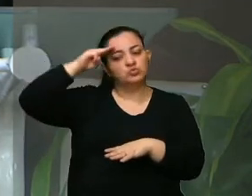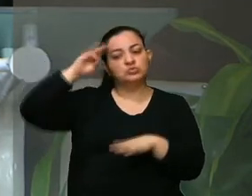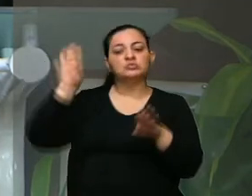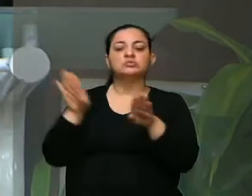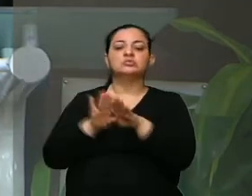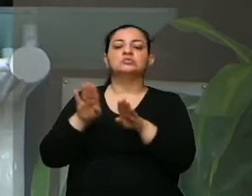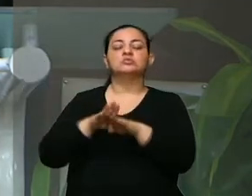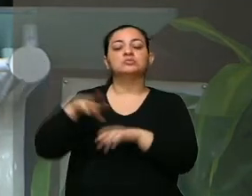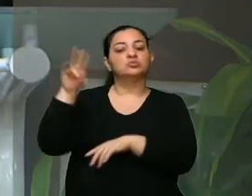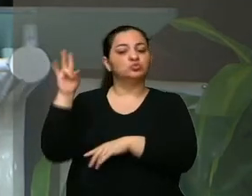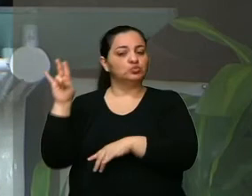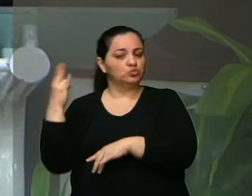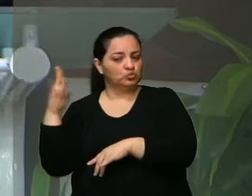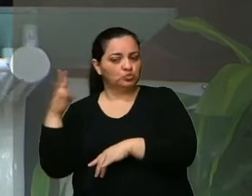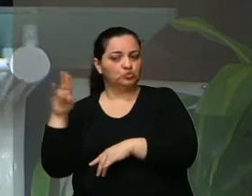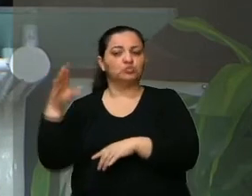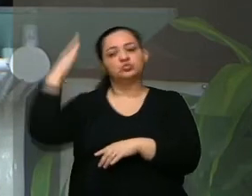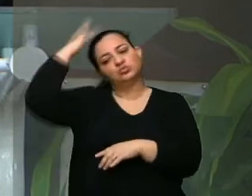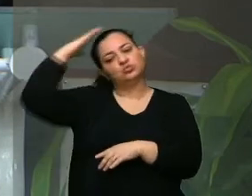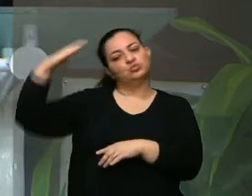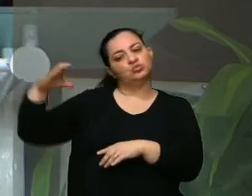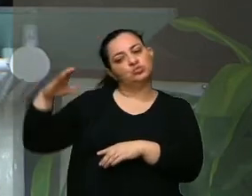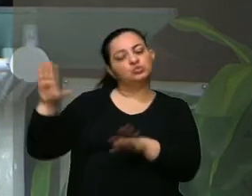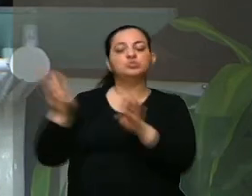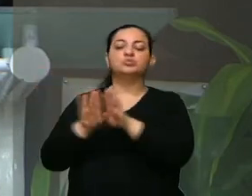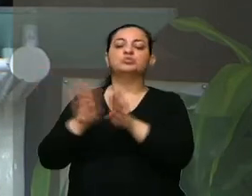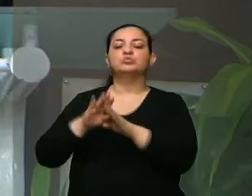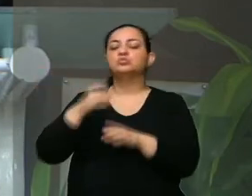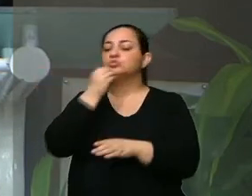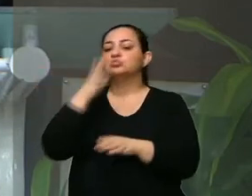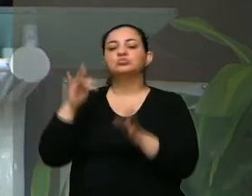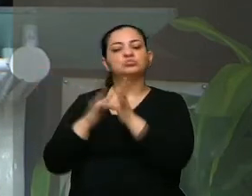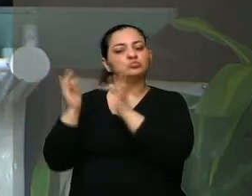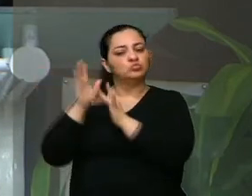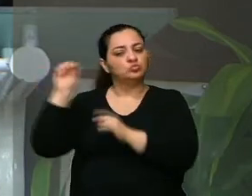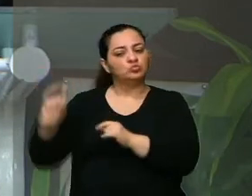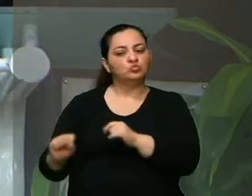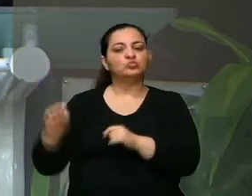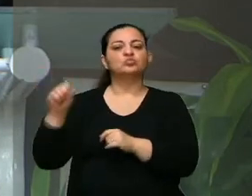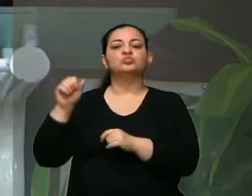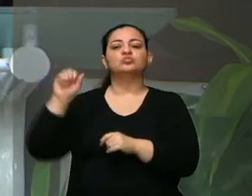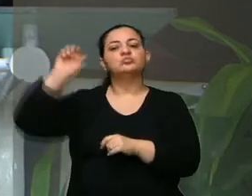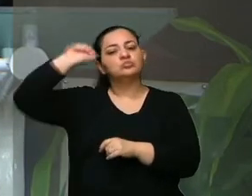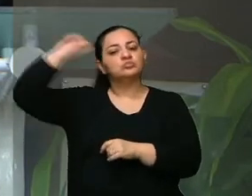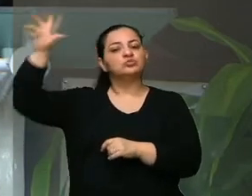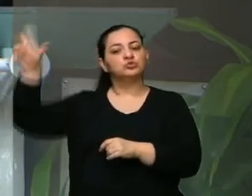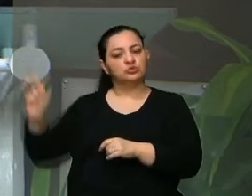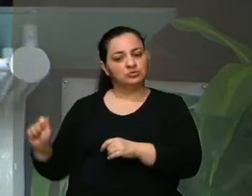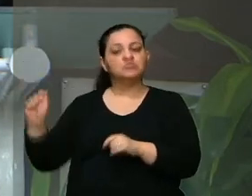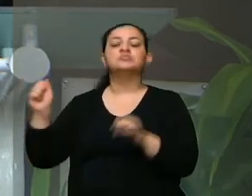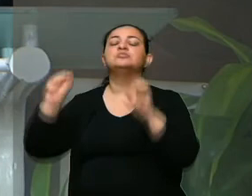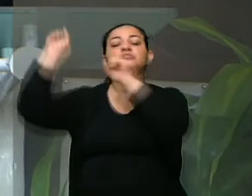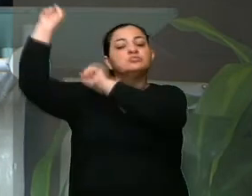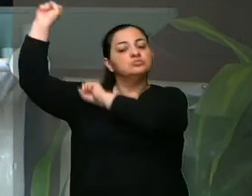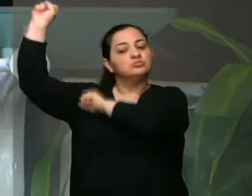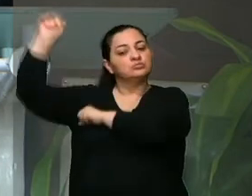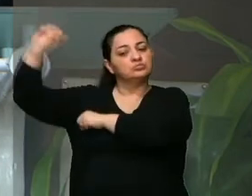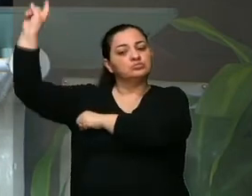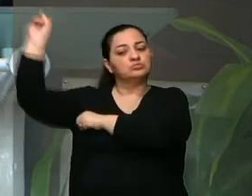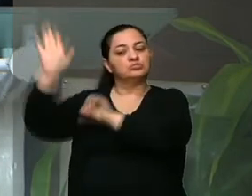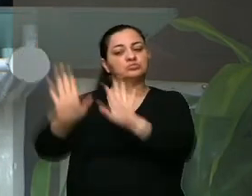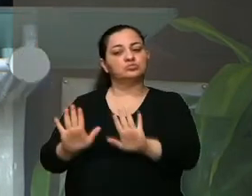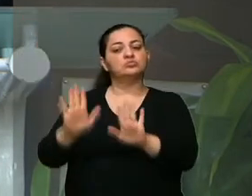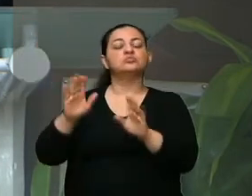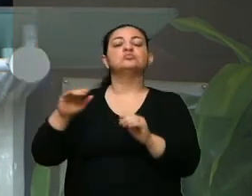montevidéu uruguai curitiba bom jesus do sul guiné-bissau deus abençoe os irmãos guiné-bissau